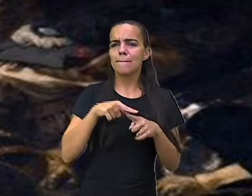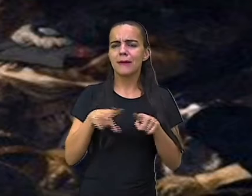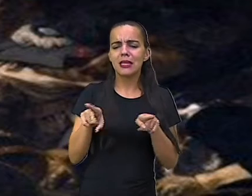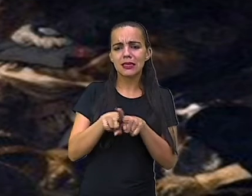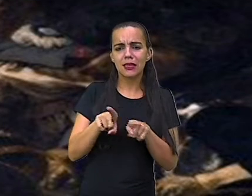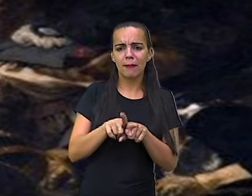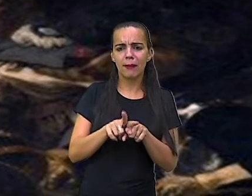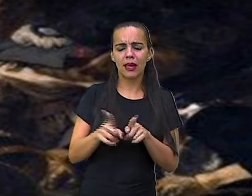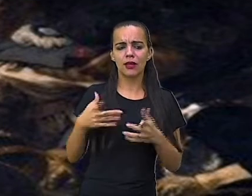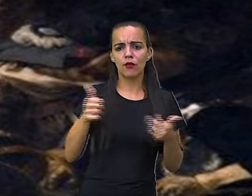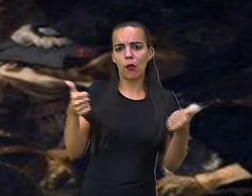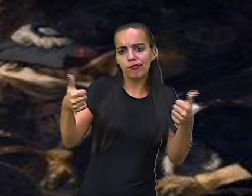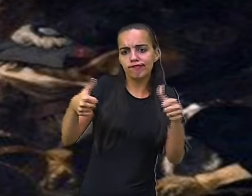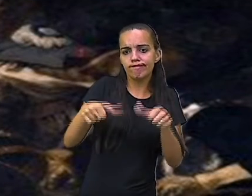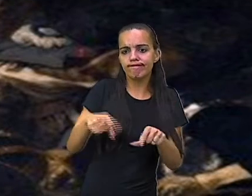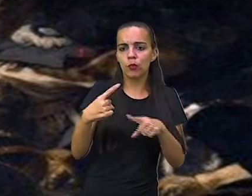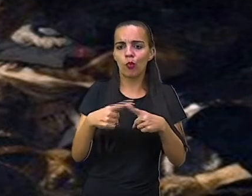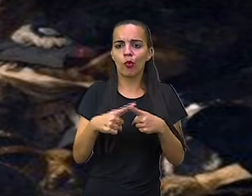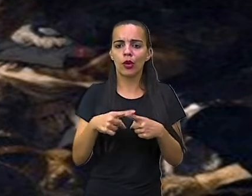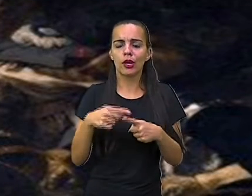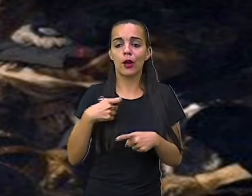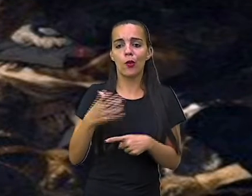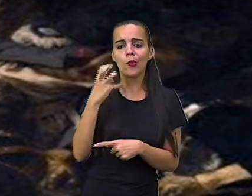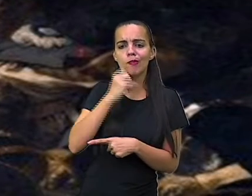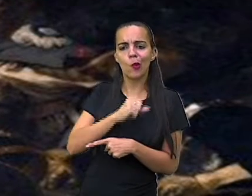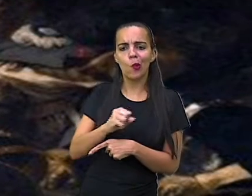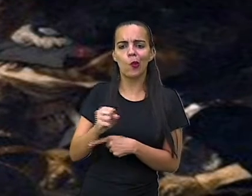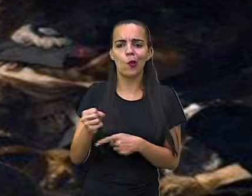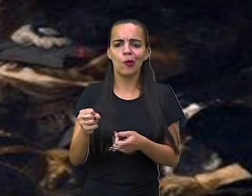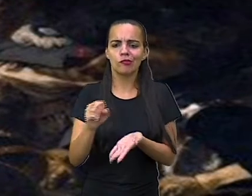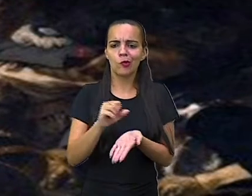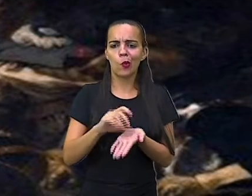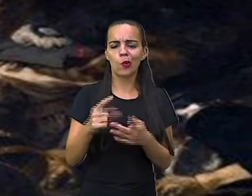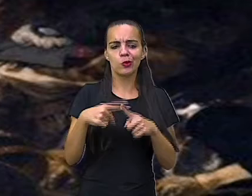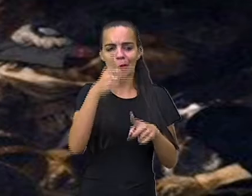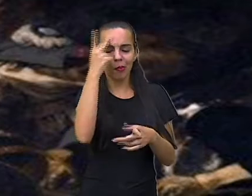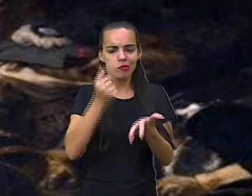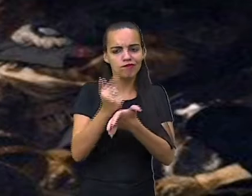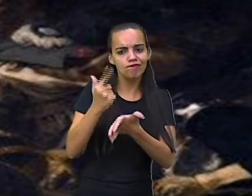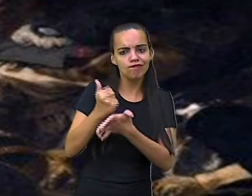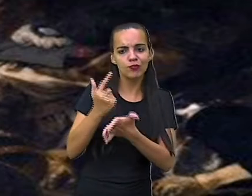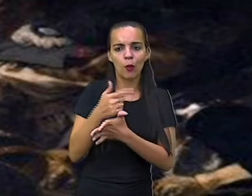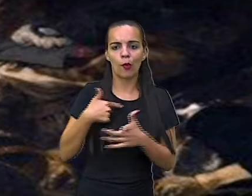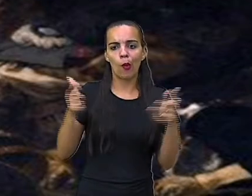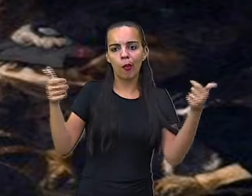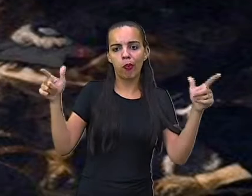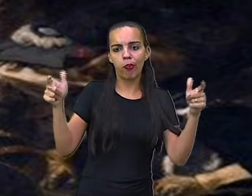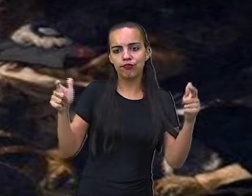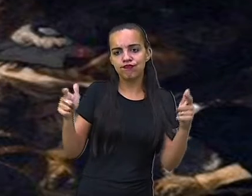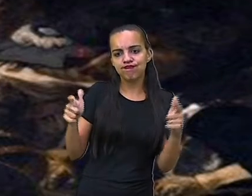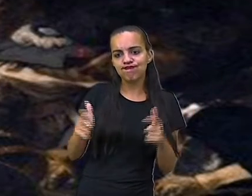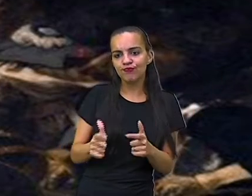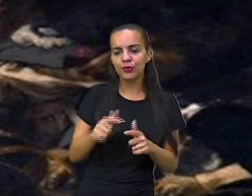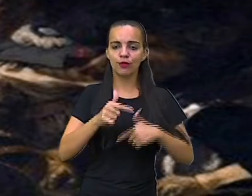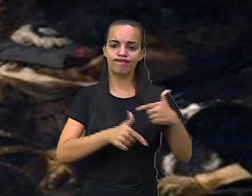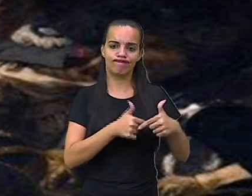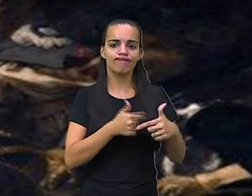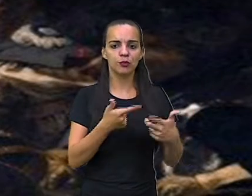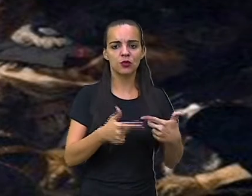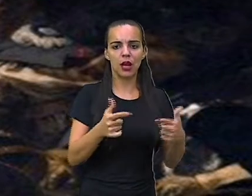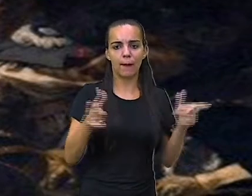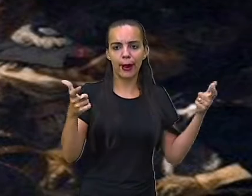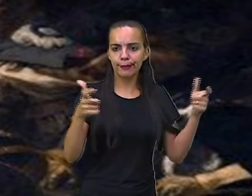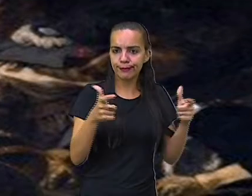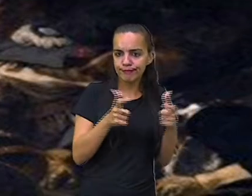para a economia francesa. Mas se de um lado a alta burguesia ganhou com a lucratividade, do